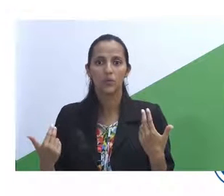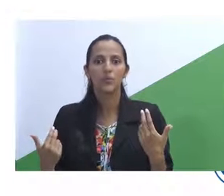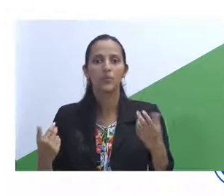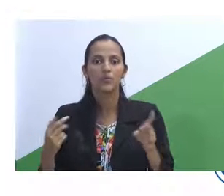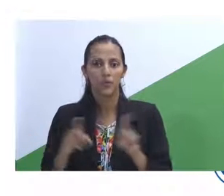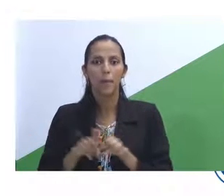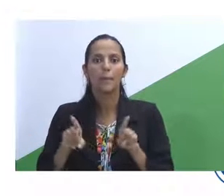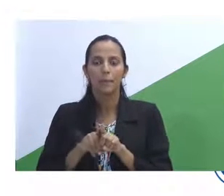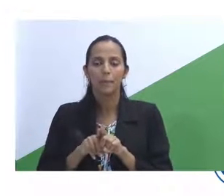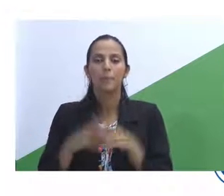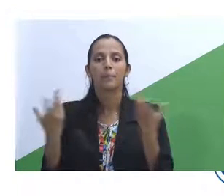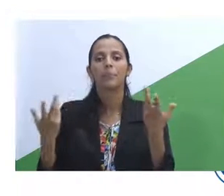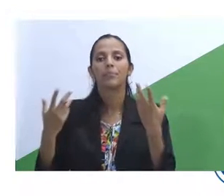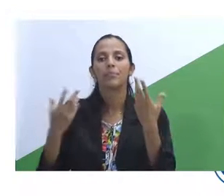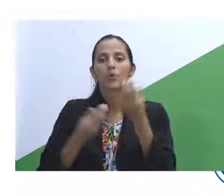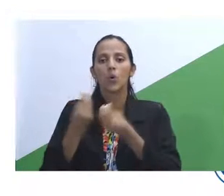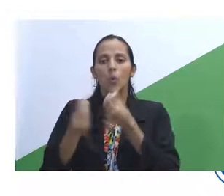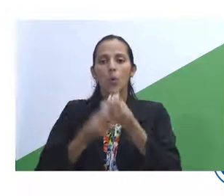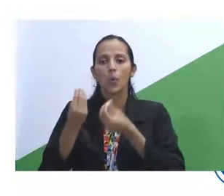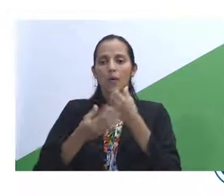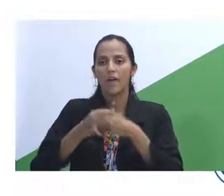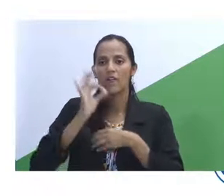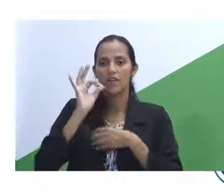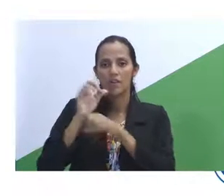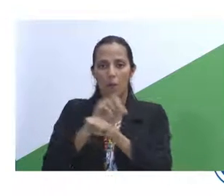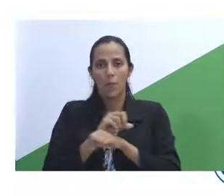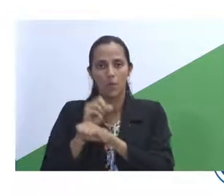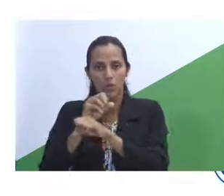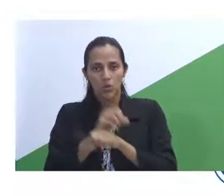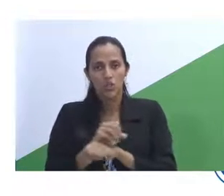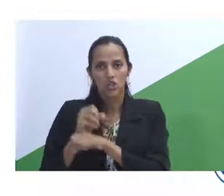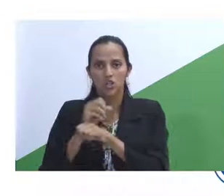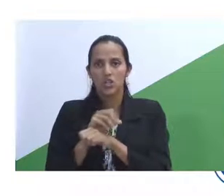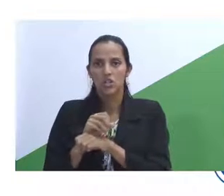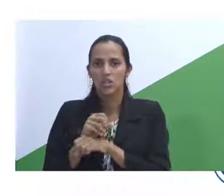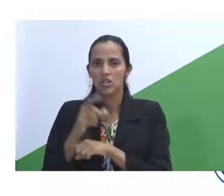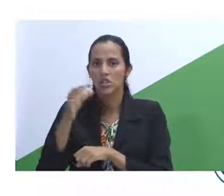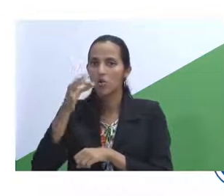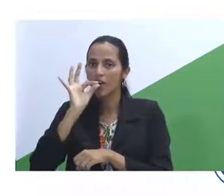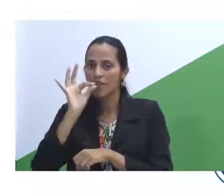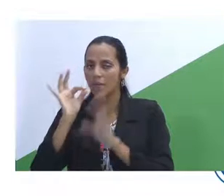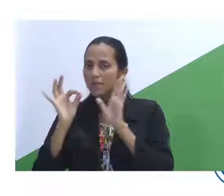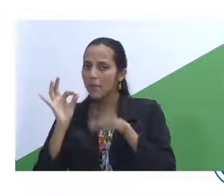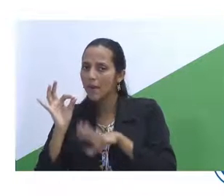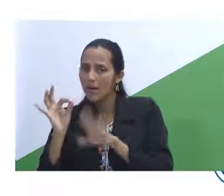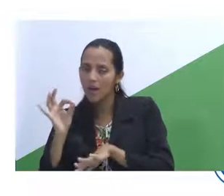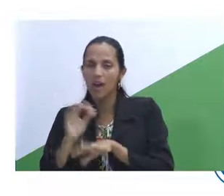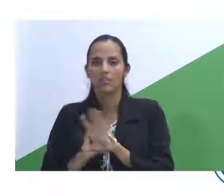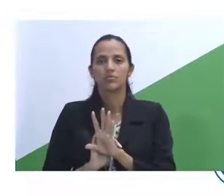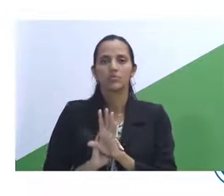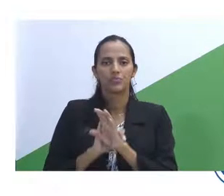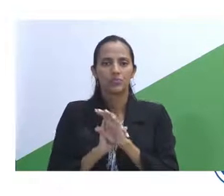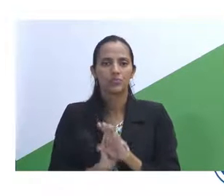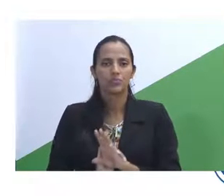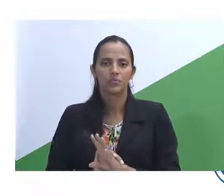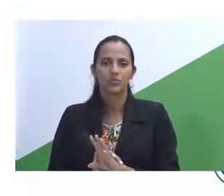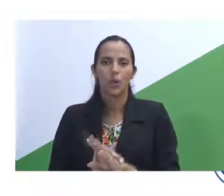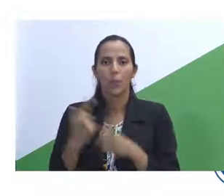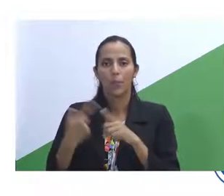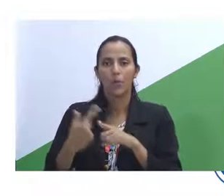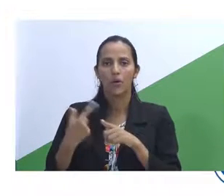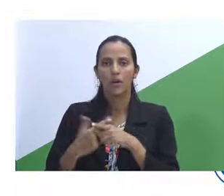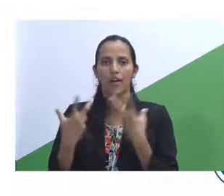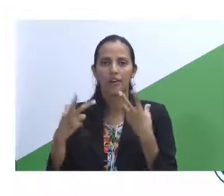plantios, regulando a oferta e protegendo, então, o preço do café, né? Então, como eu falei para vocês, é para que não haja uma